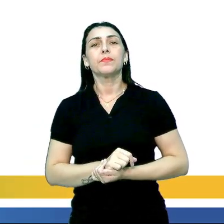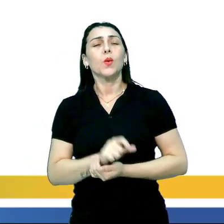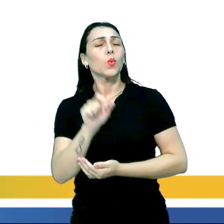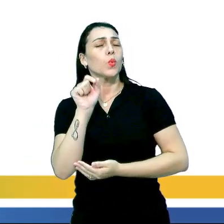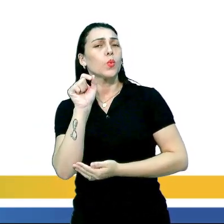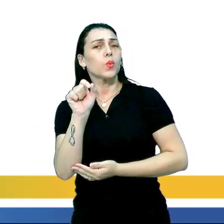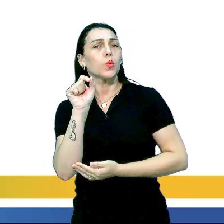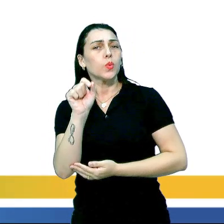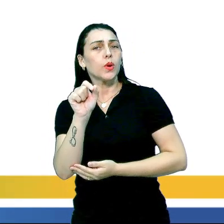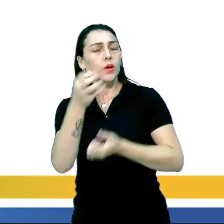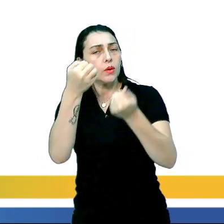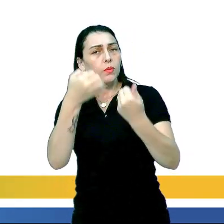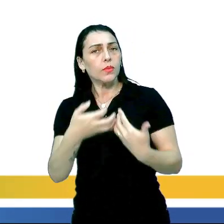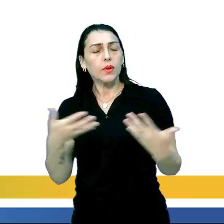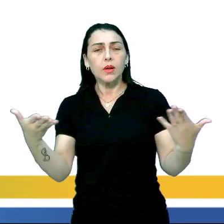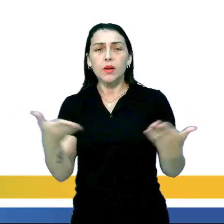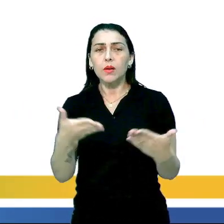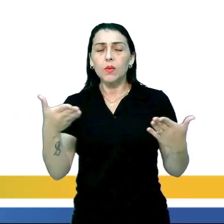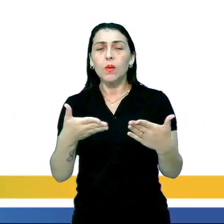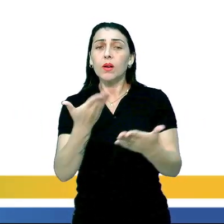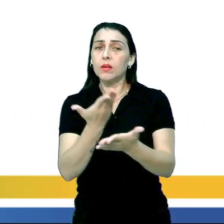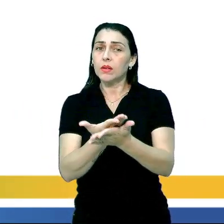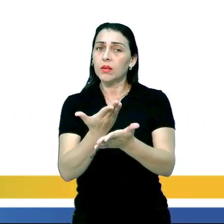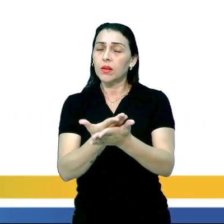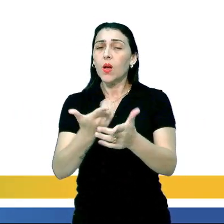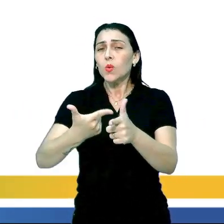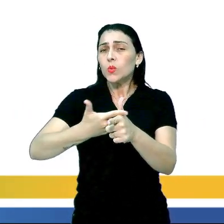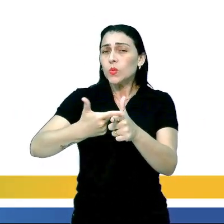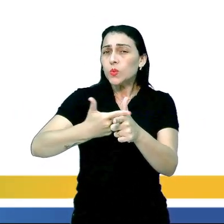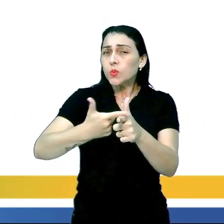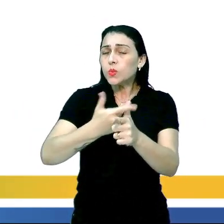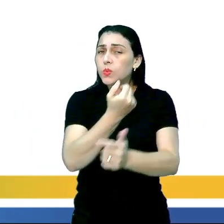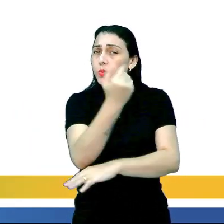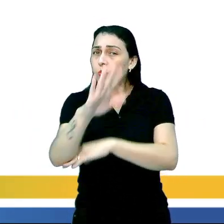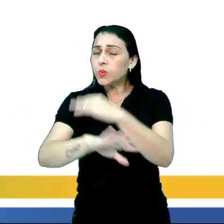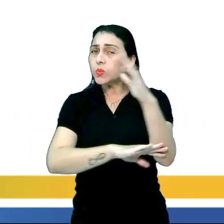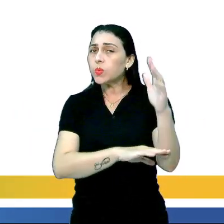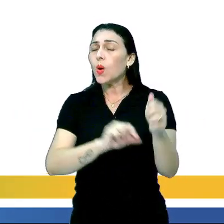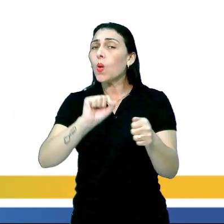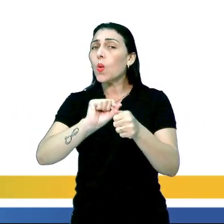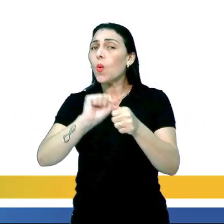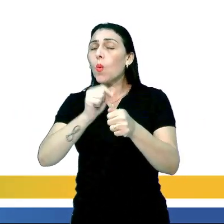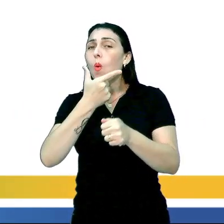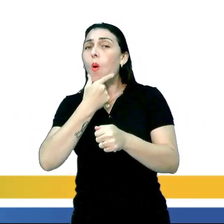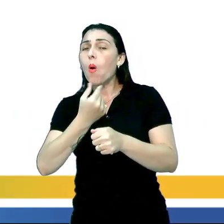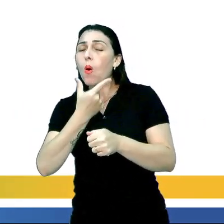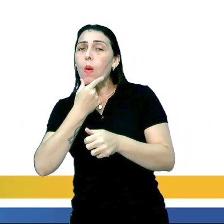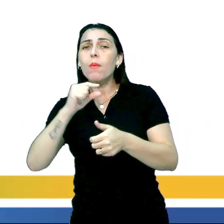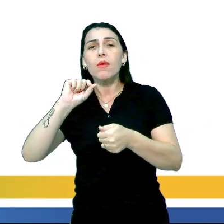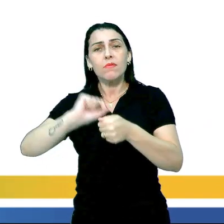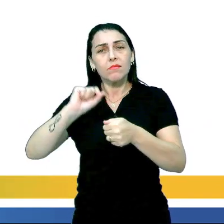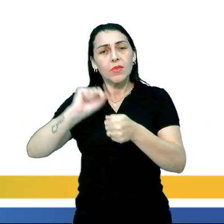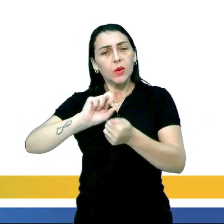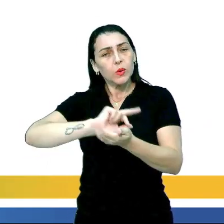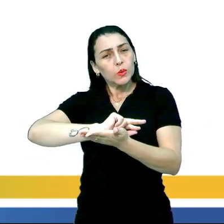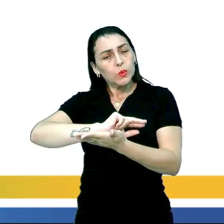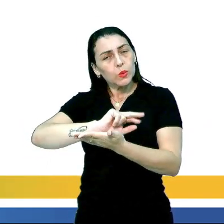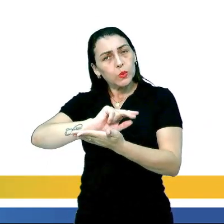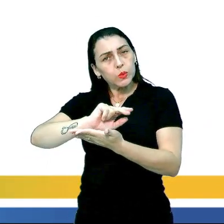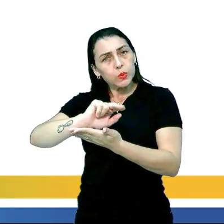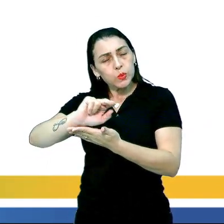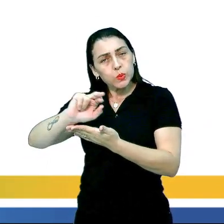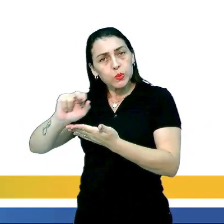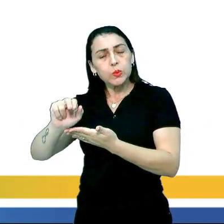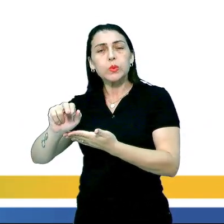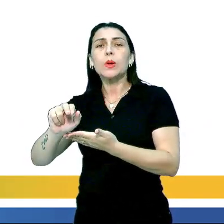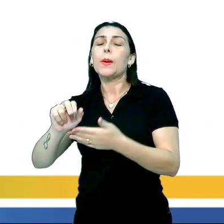O que a gente vai discutir agora, durante essa aula, é justamente a atividade humana, que vem causando diversos dos problemas